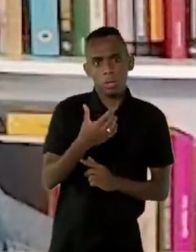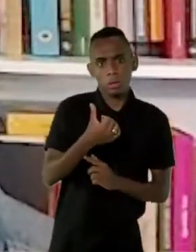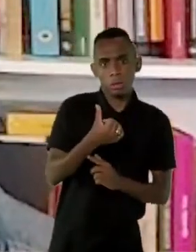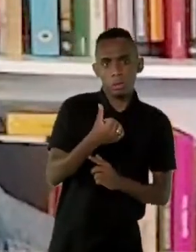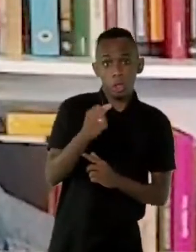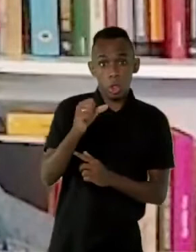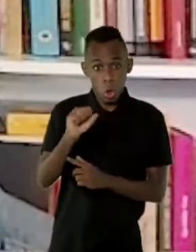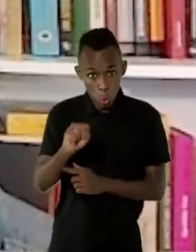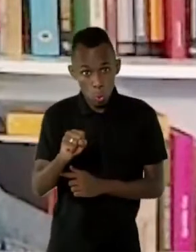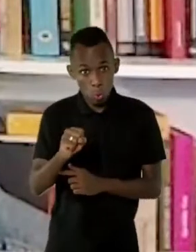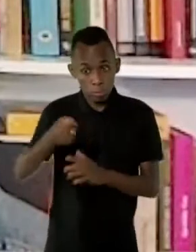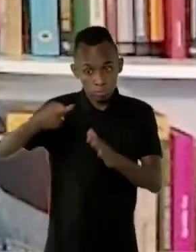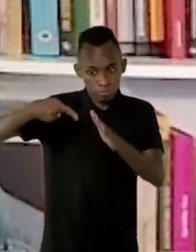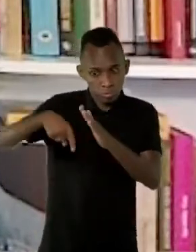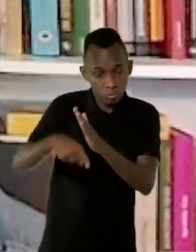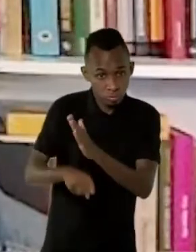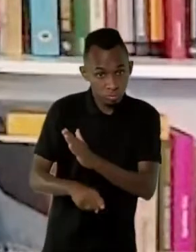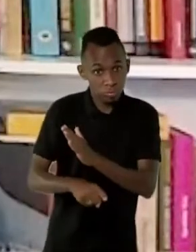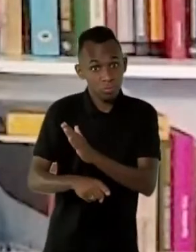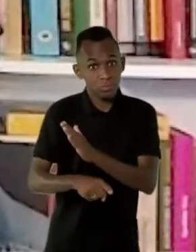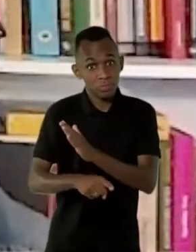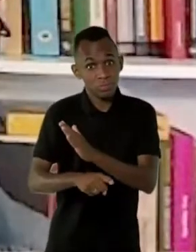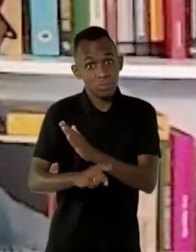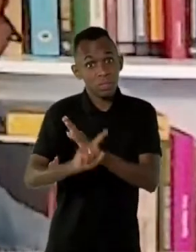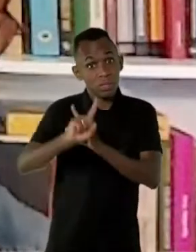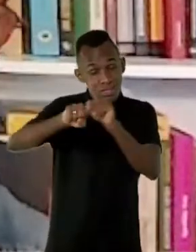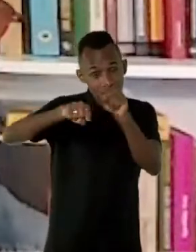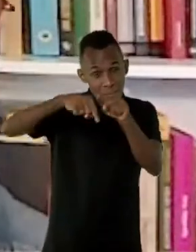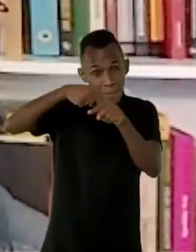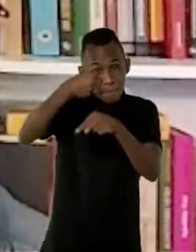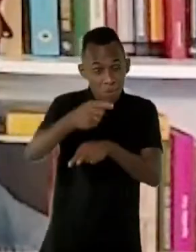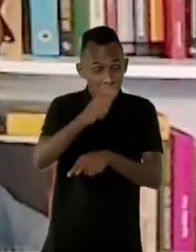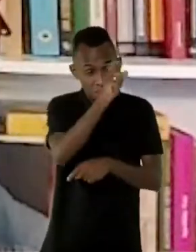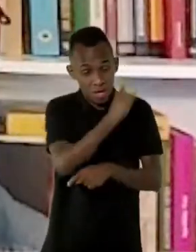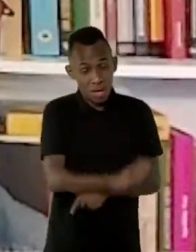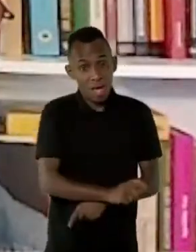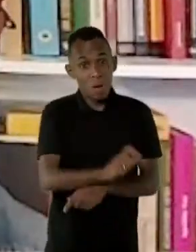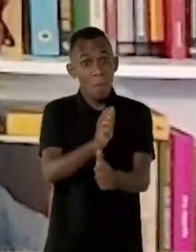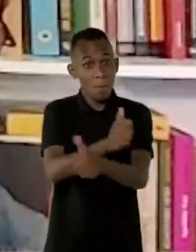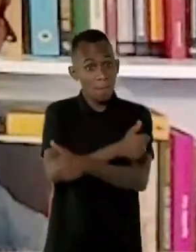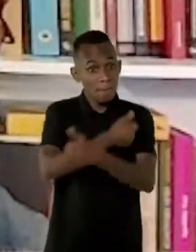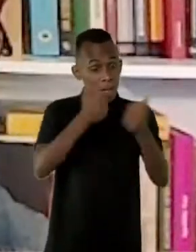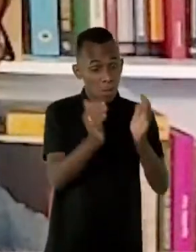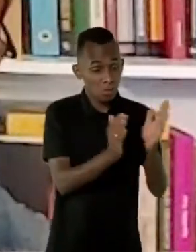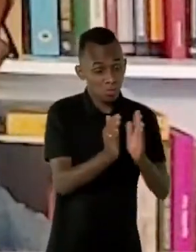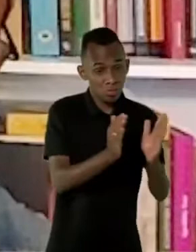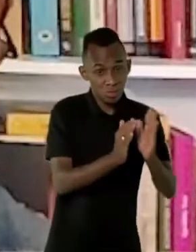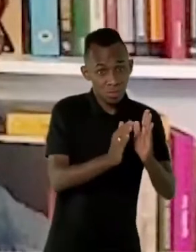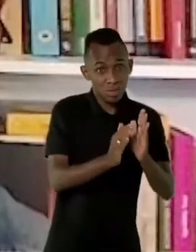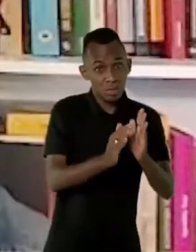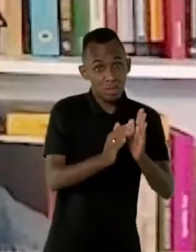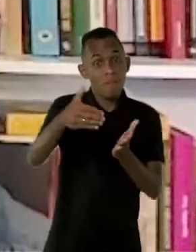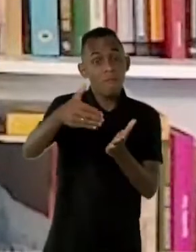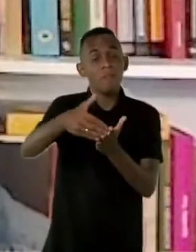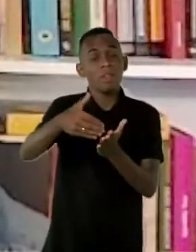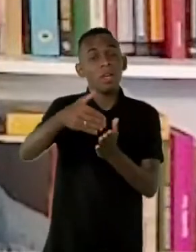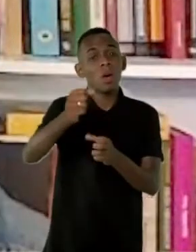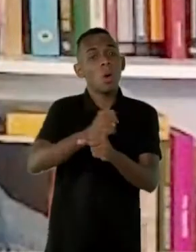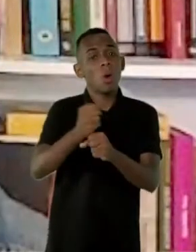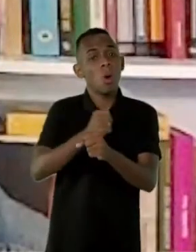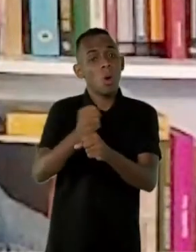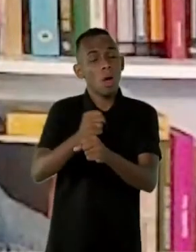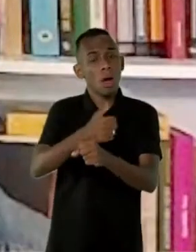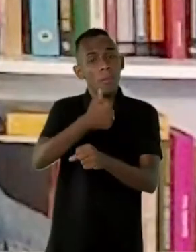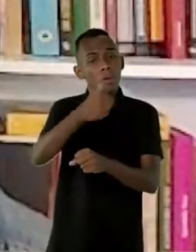AI-5. Então a Carolina só vai ter algum respiro no final de 76, quando a